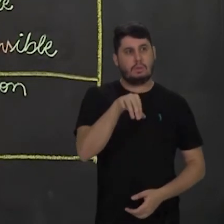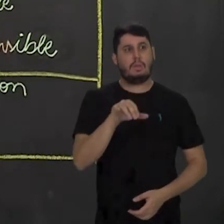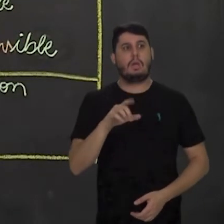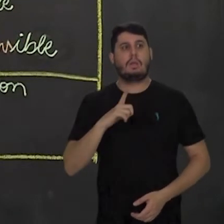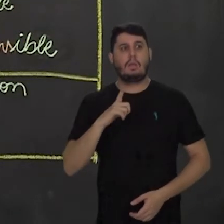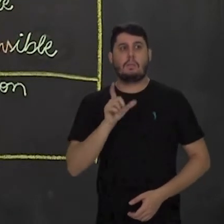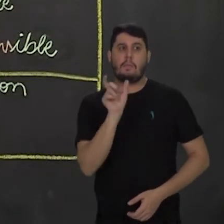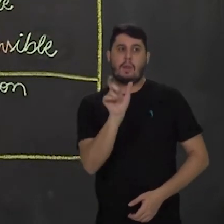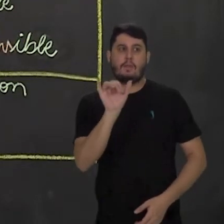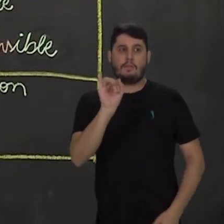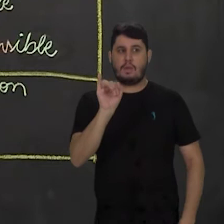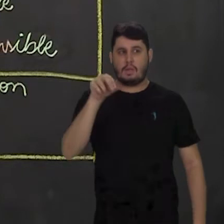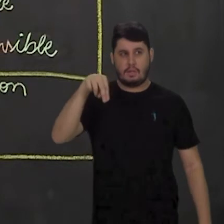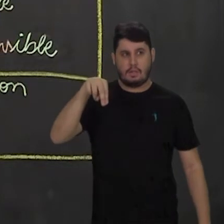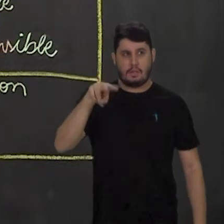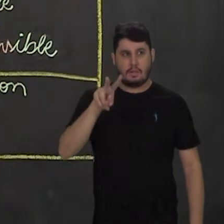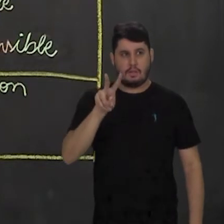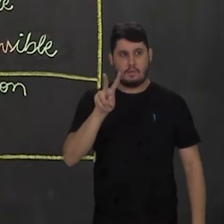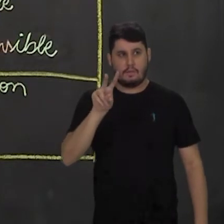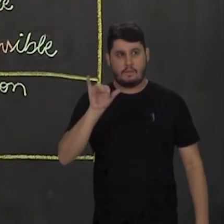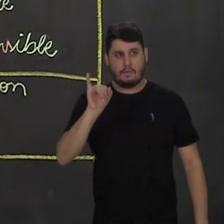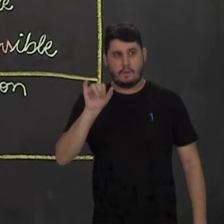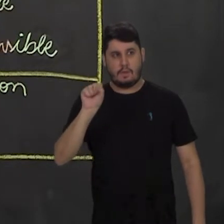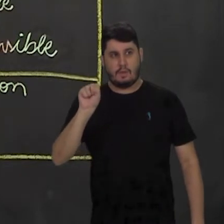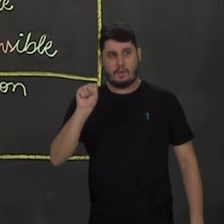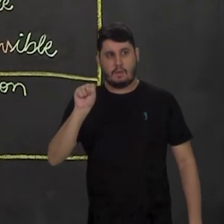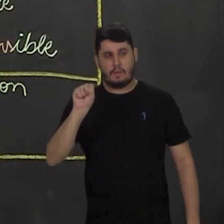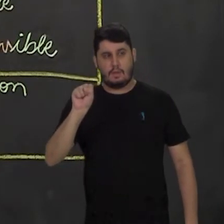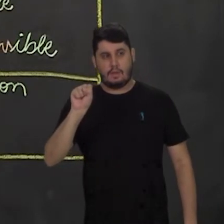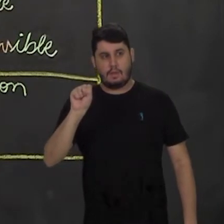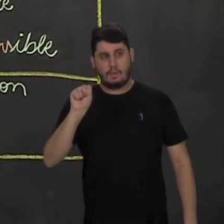que é visível, invisible, invisível.